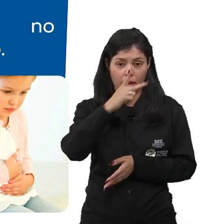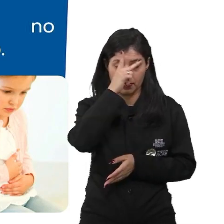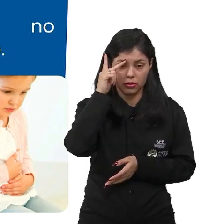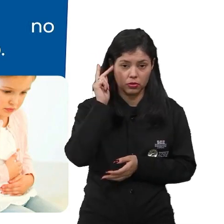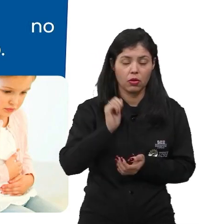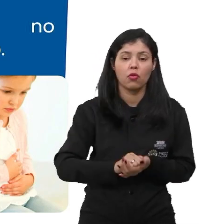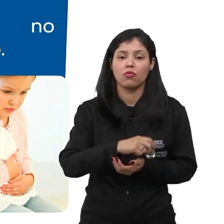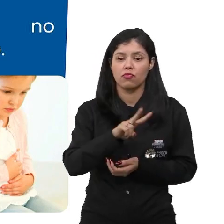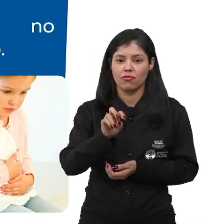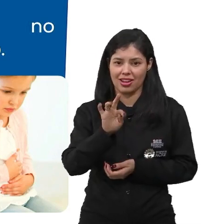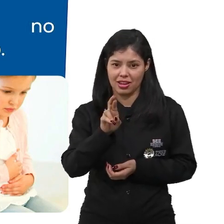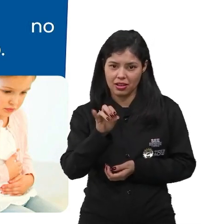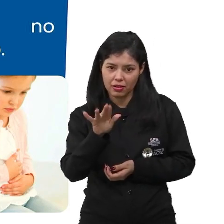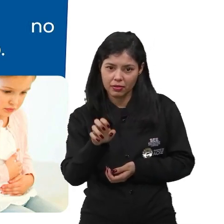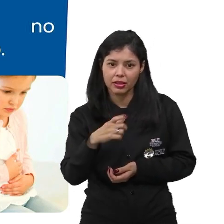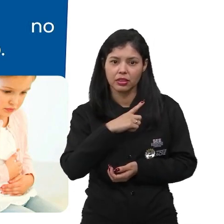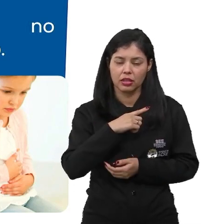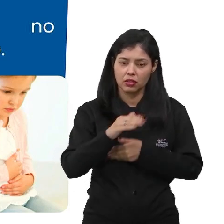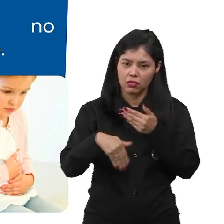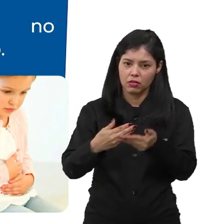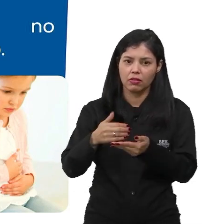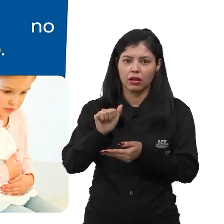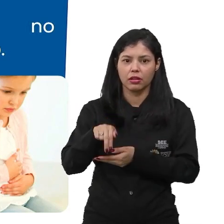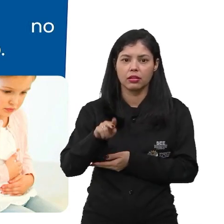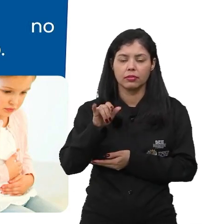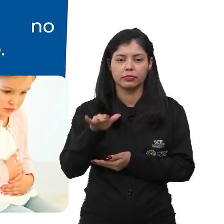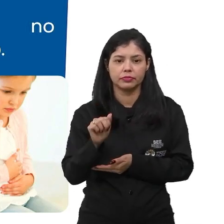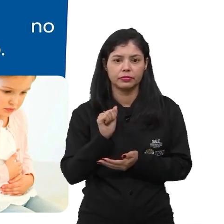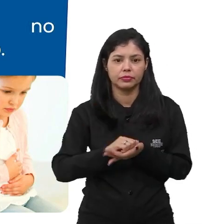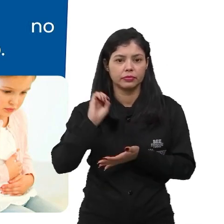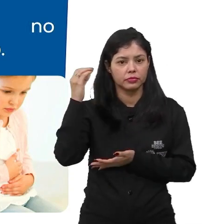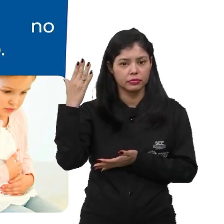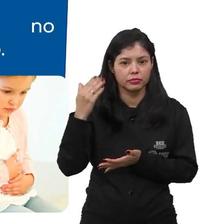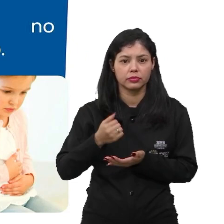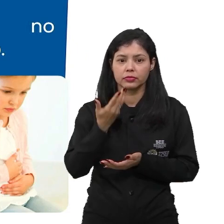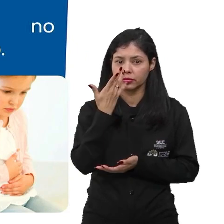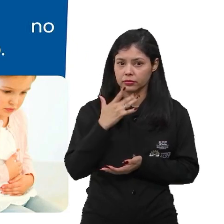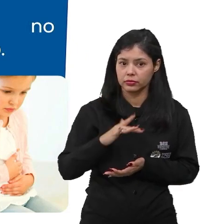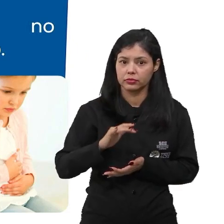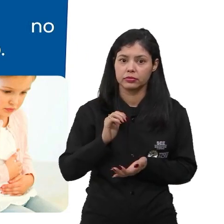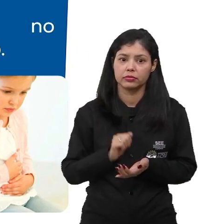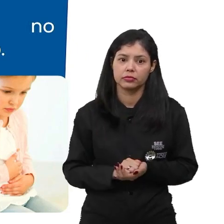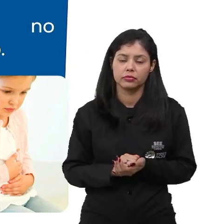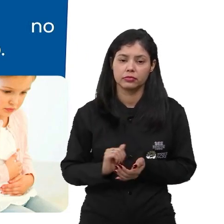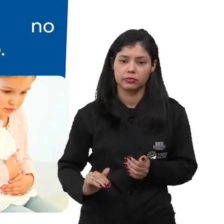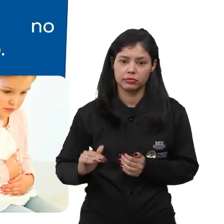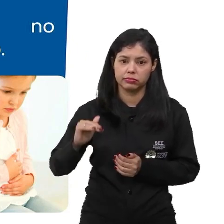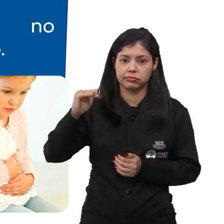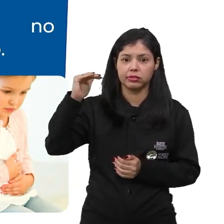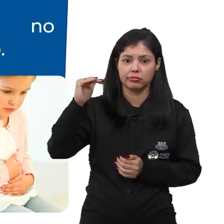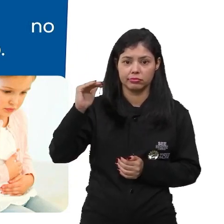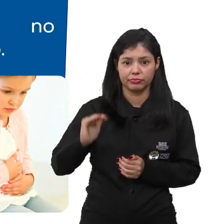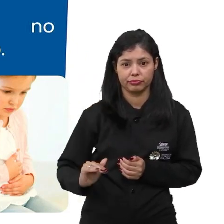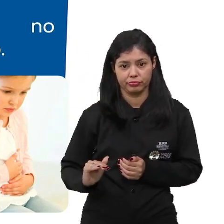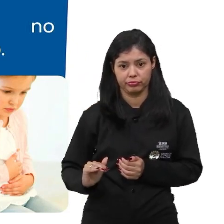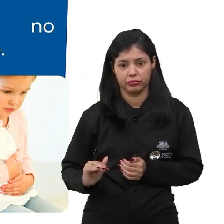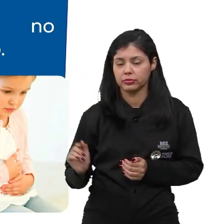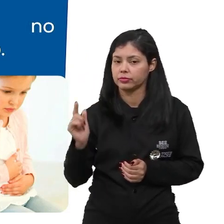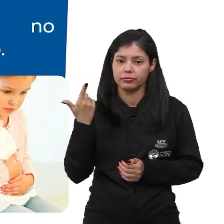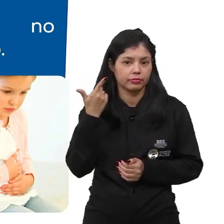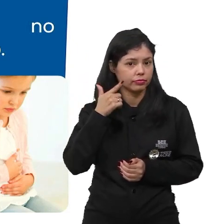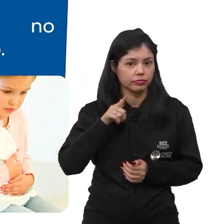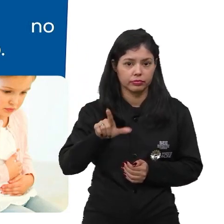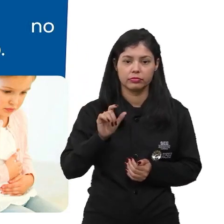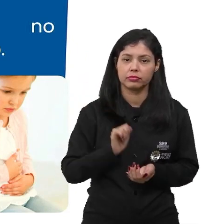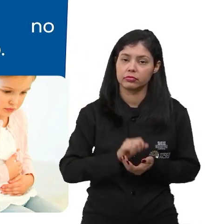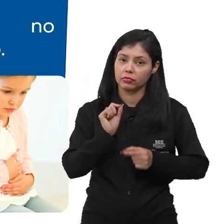pessoa com verminose desenvolver ali uma anemia, e no caso das crianças, né, o retardo do crescimento. Até porque a